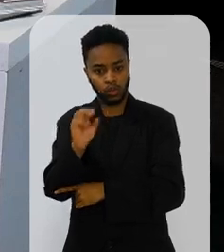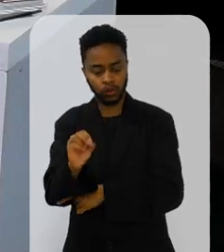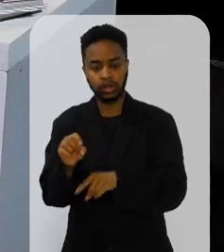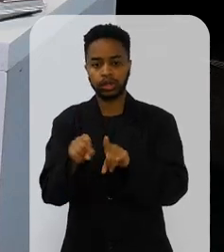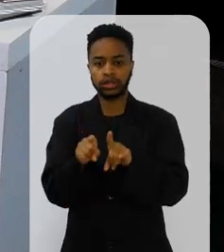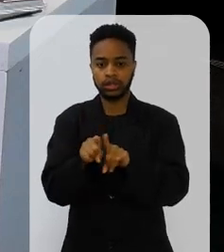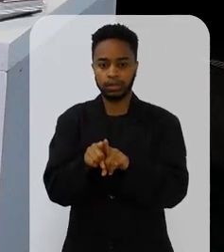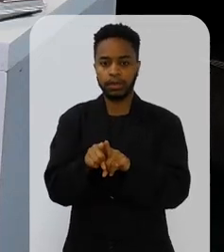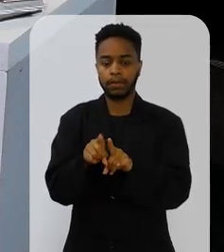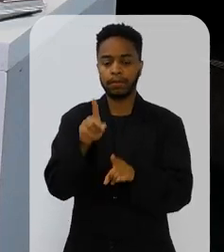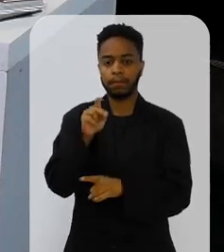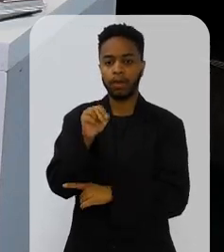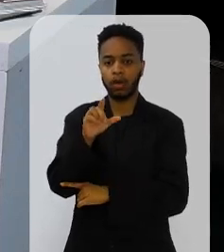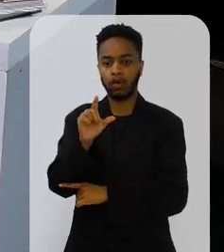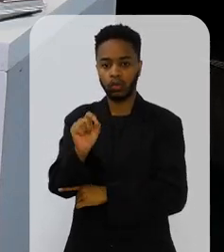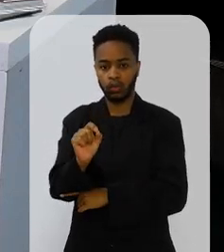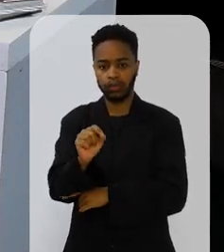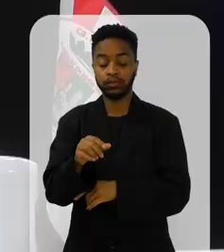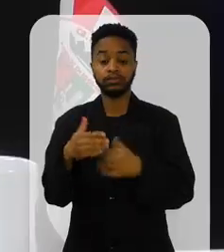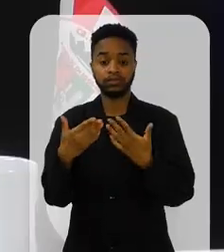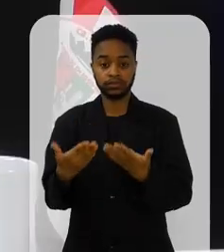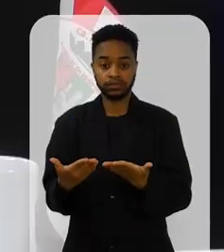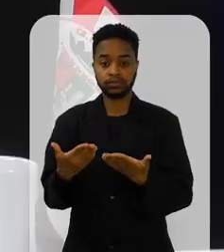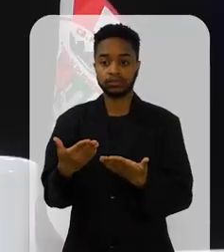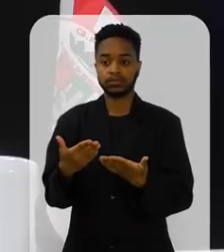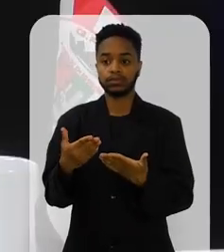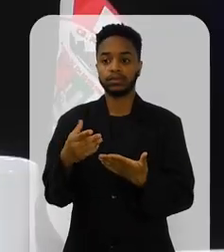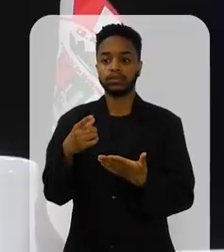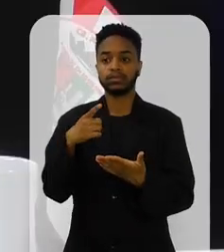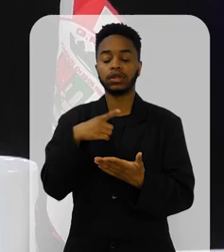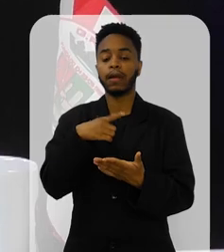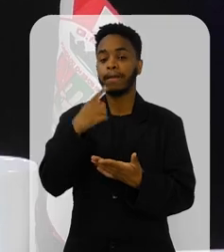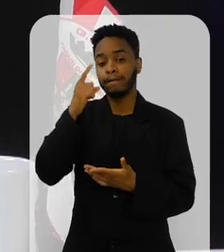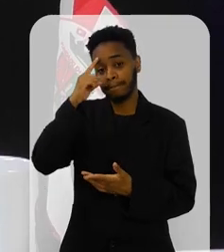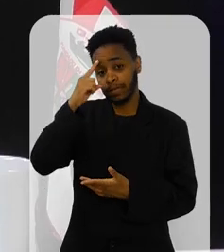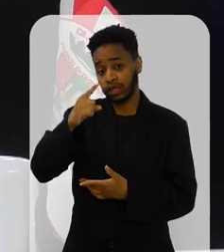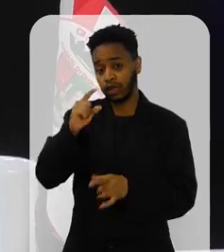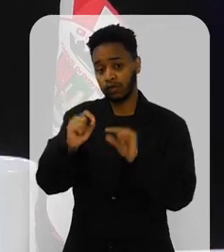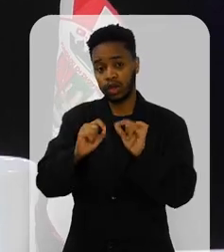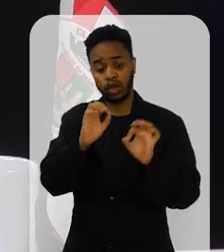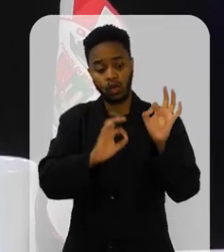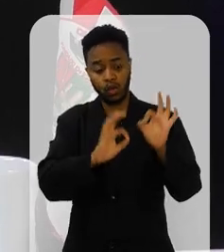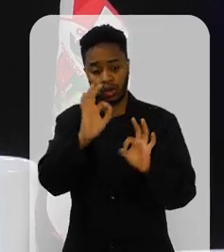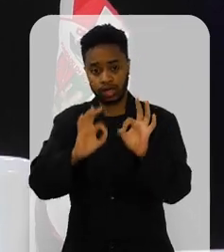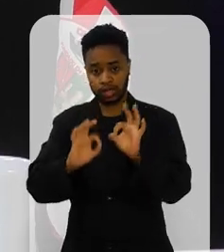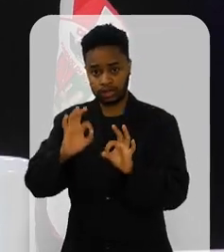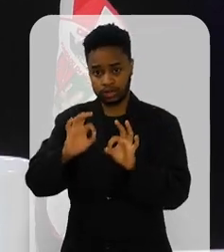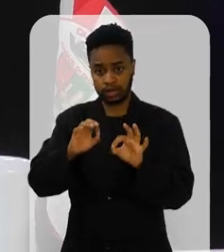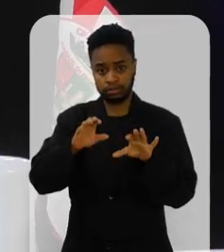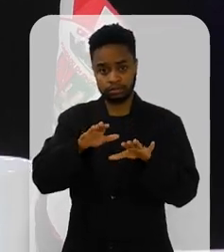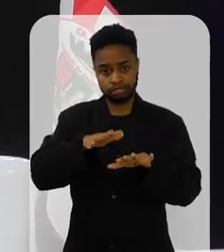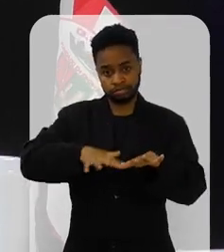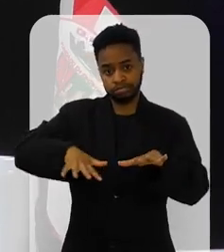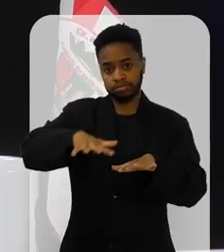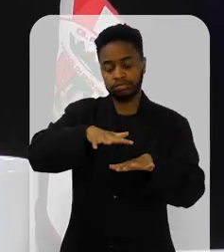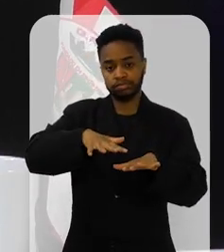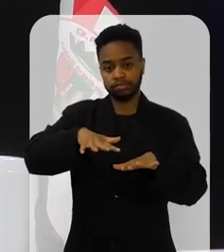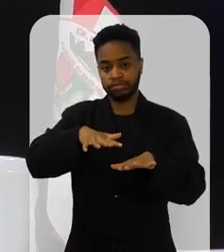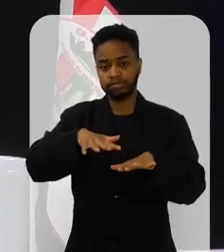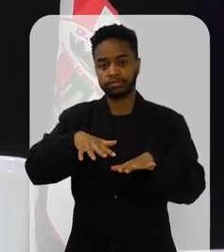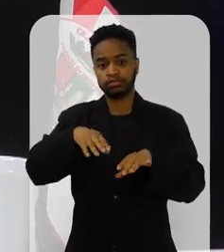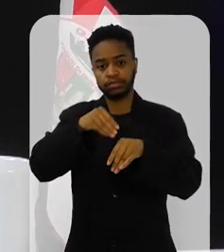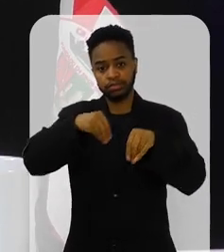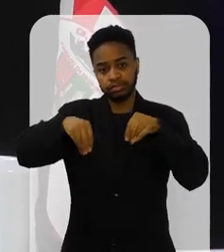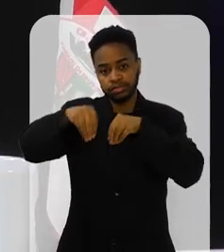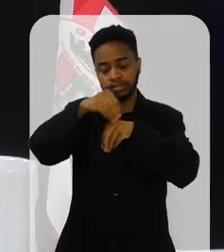Dr. Manassa e Paulo Roberts. Aí ele mandava purpurinar todo aquele chitão. Aí, mano, esticava